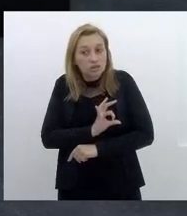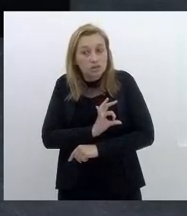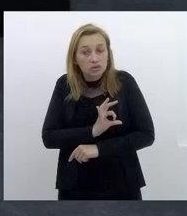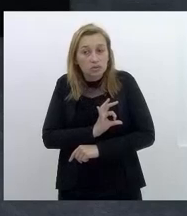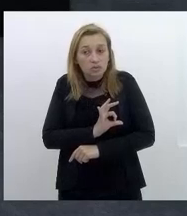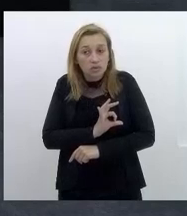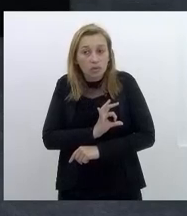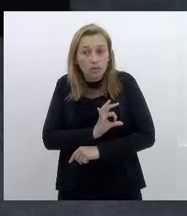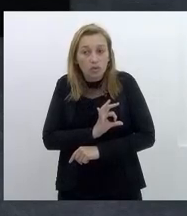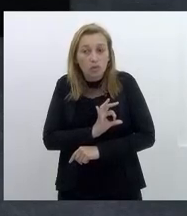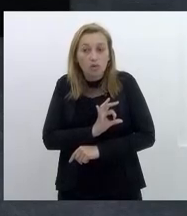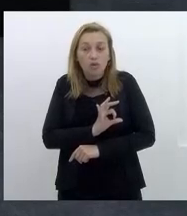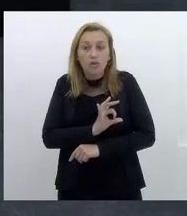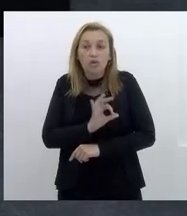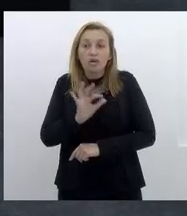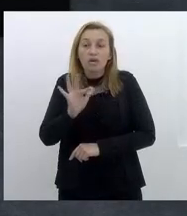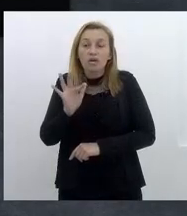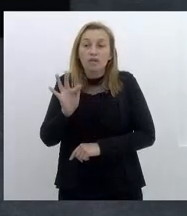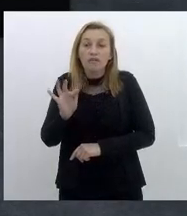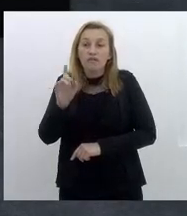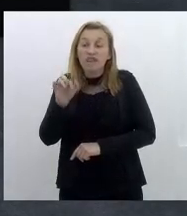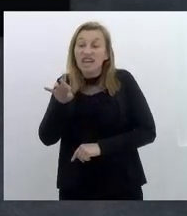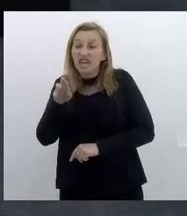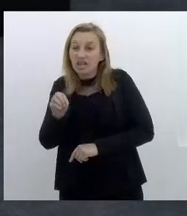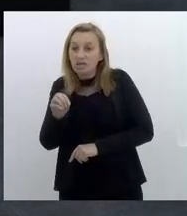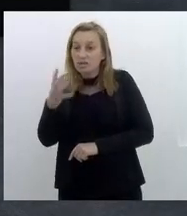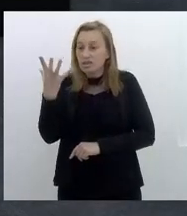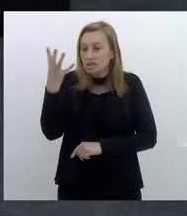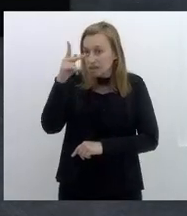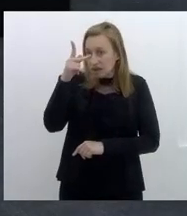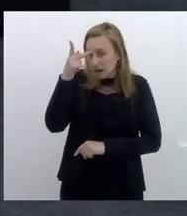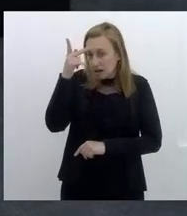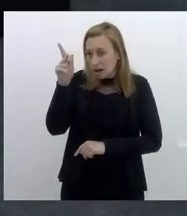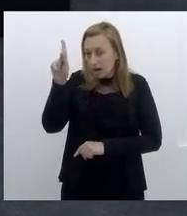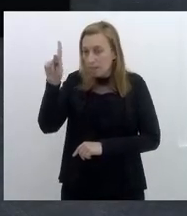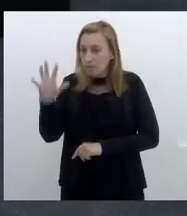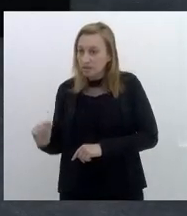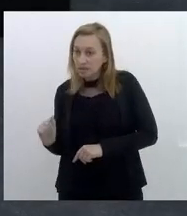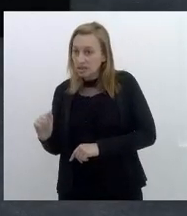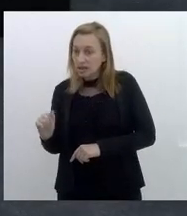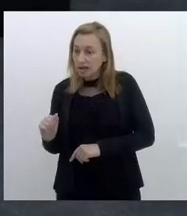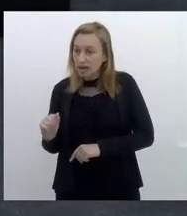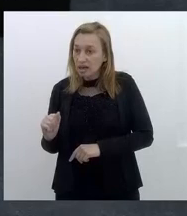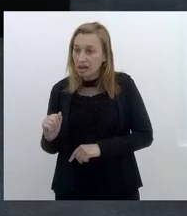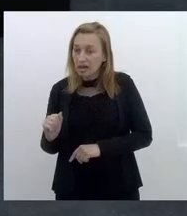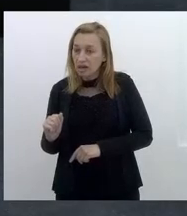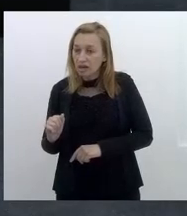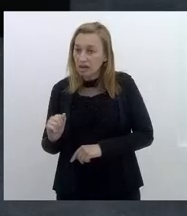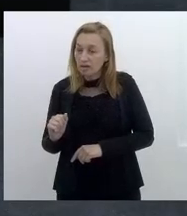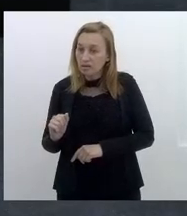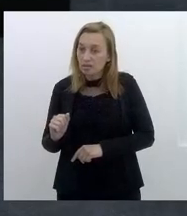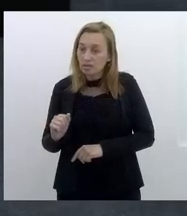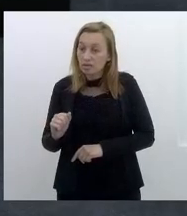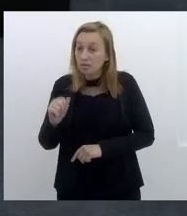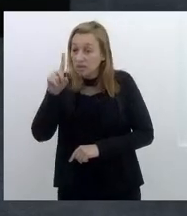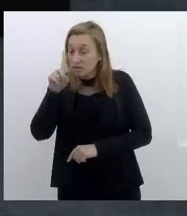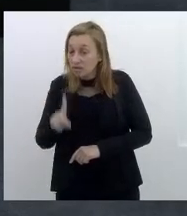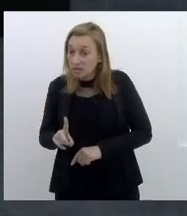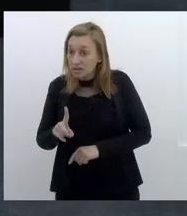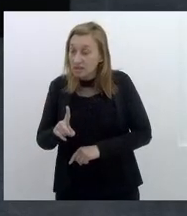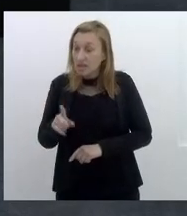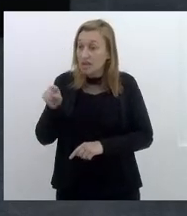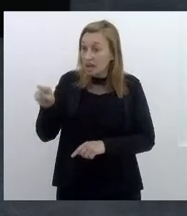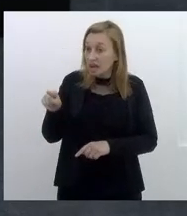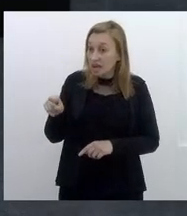ferido e se aposentar por invalidez ele vai ser aposentado na média da Média das contribuições